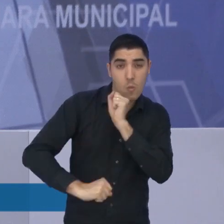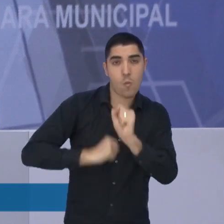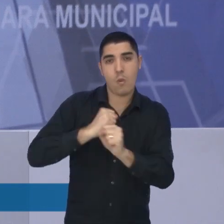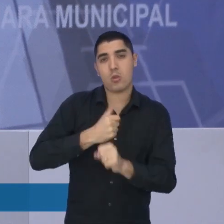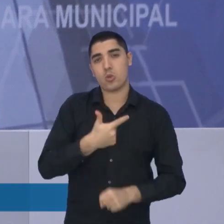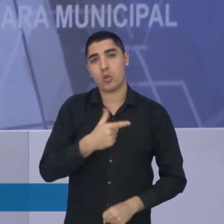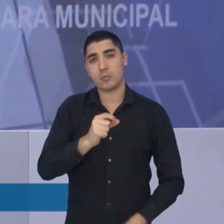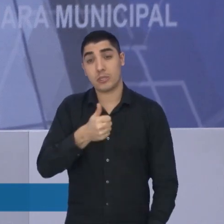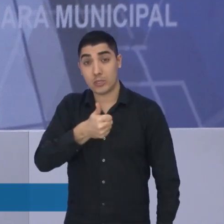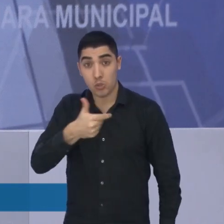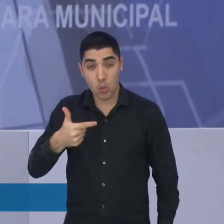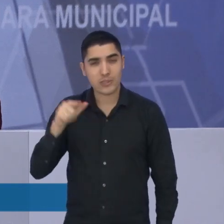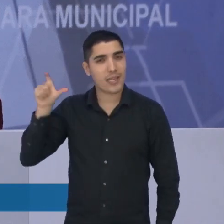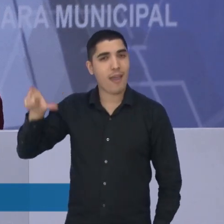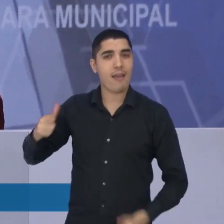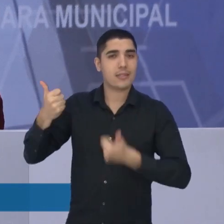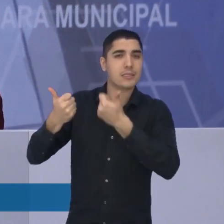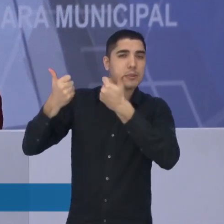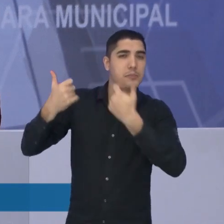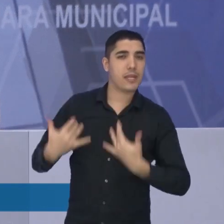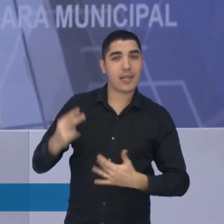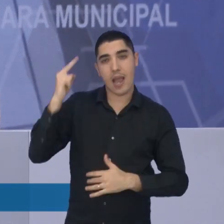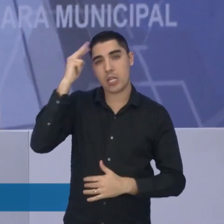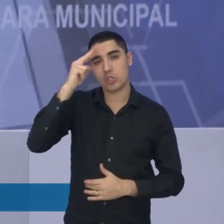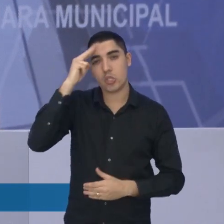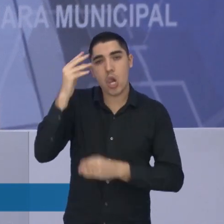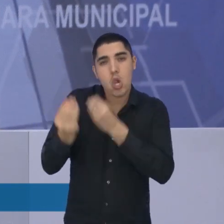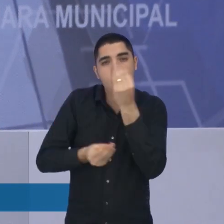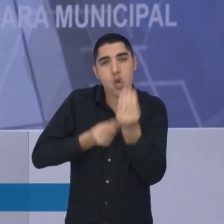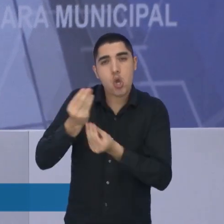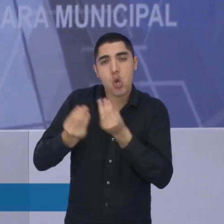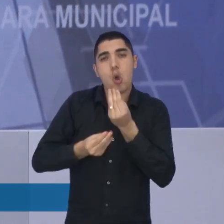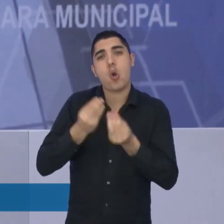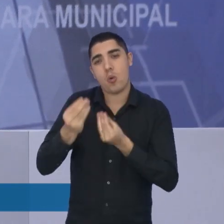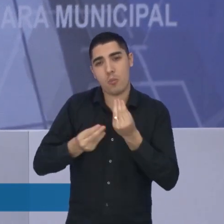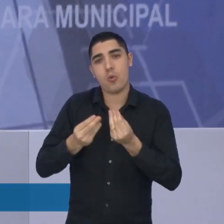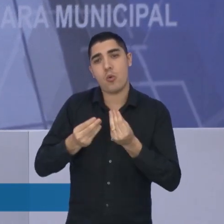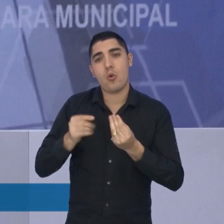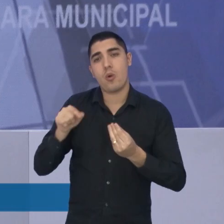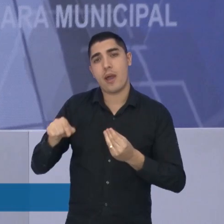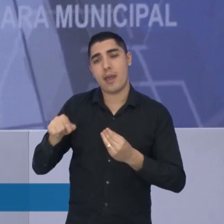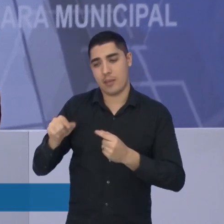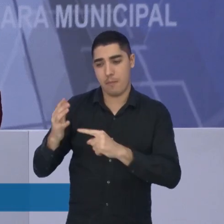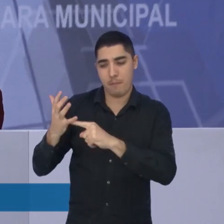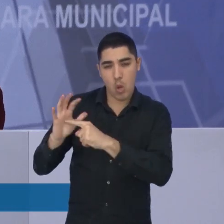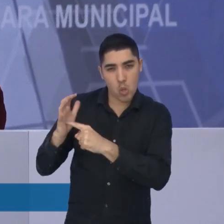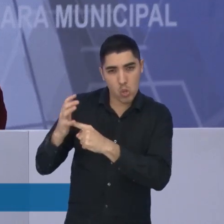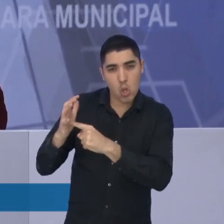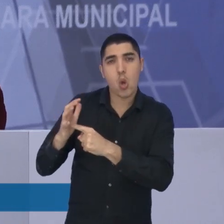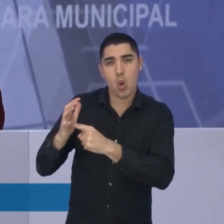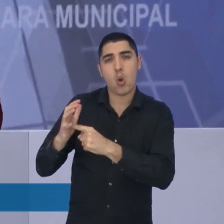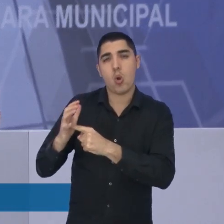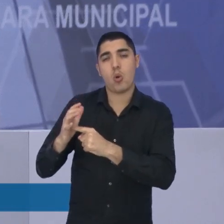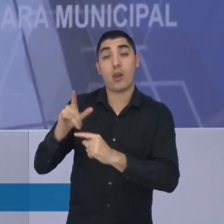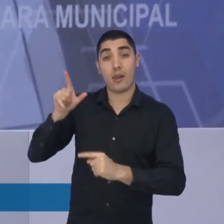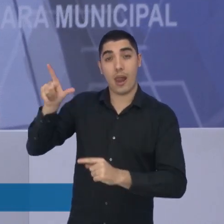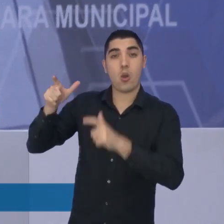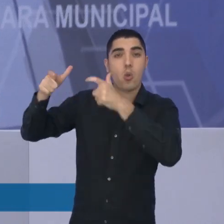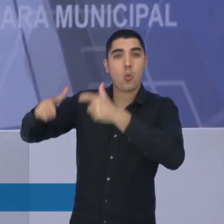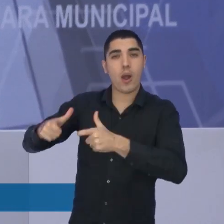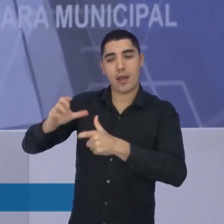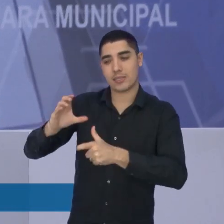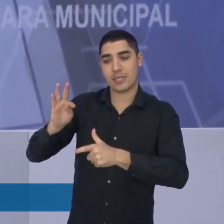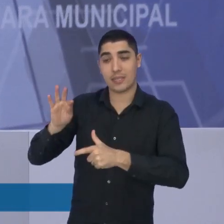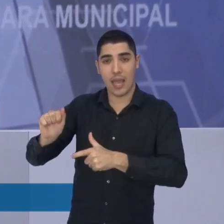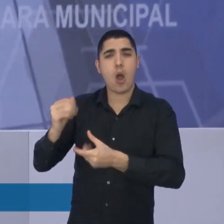2012, contando a história do desenvolvimento do motor a álcool no DCTA. Foi